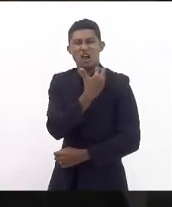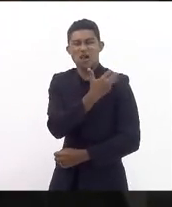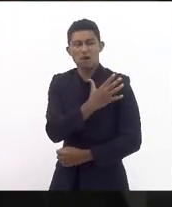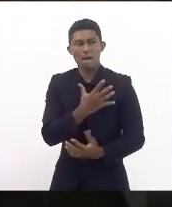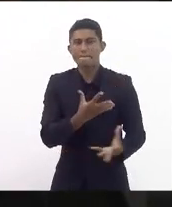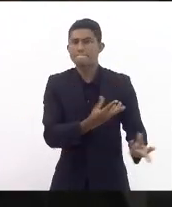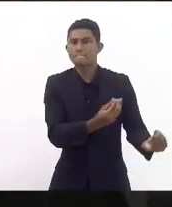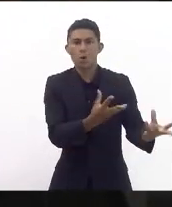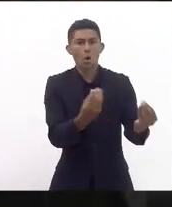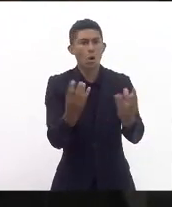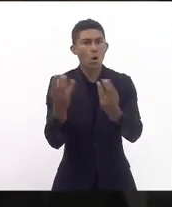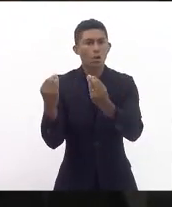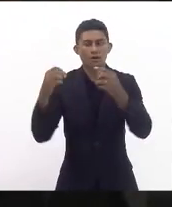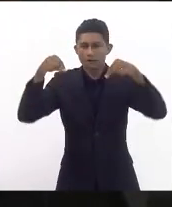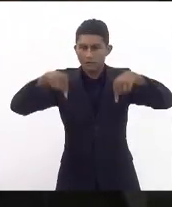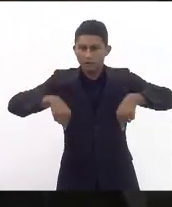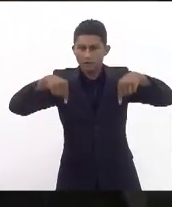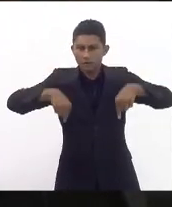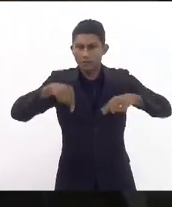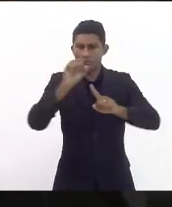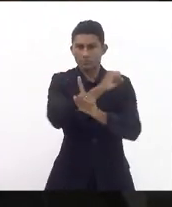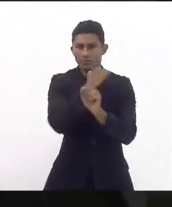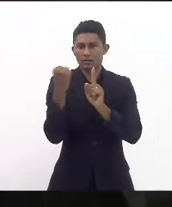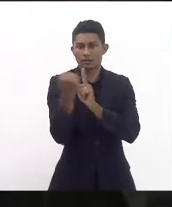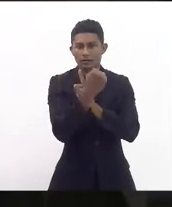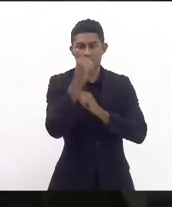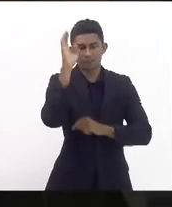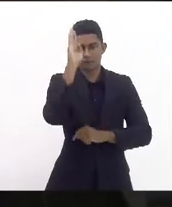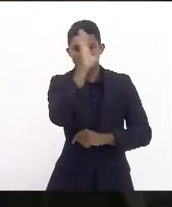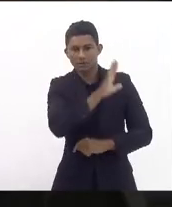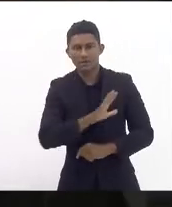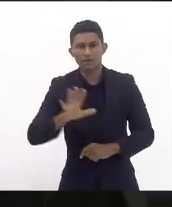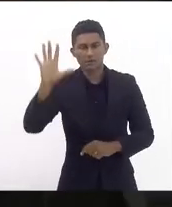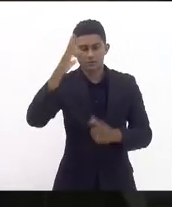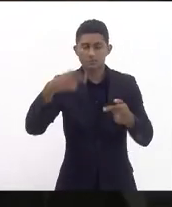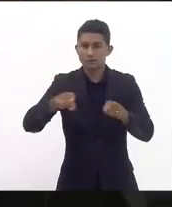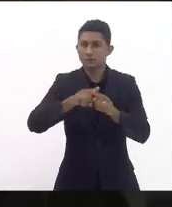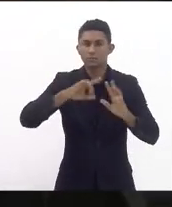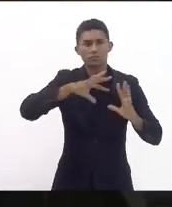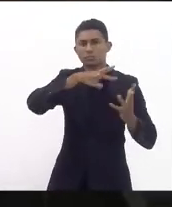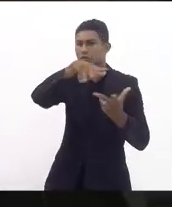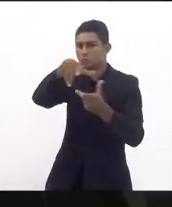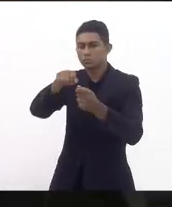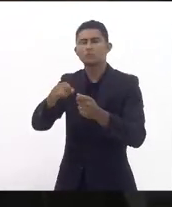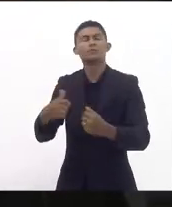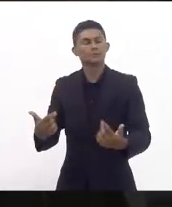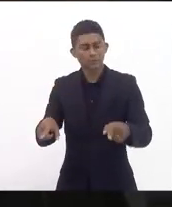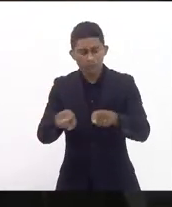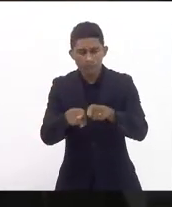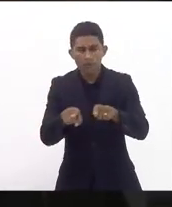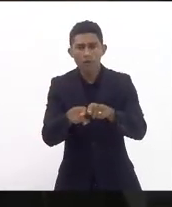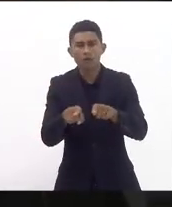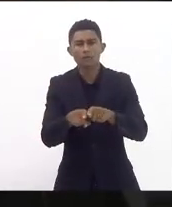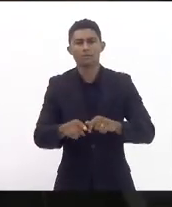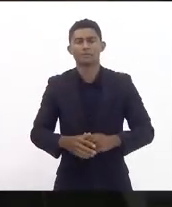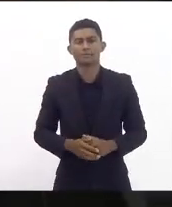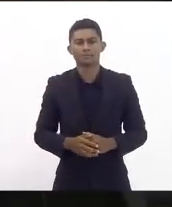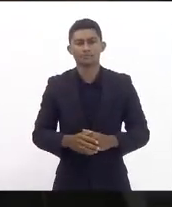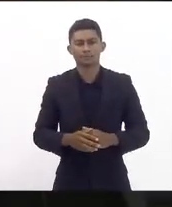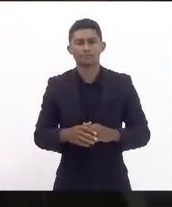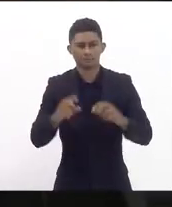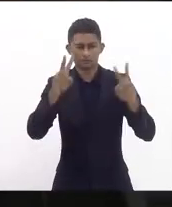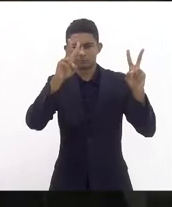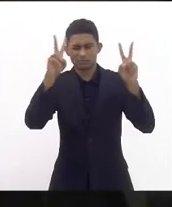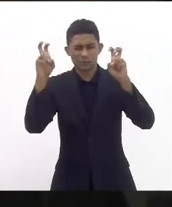brasileira e na sociedade também Mundial é mas antes de aprofundar esse